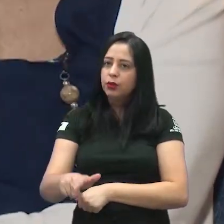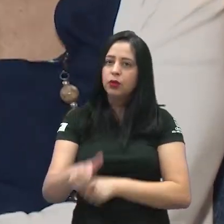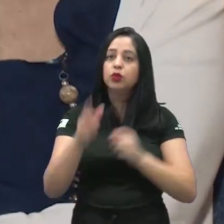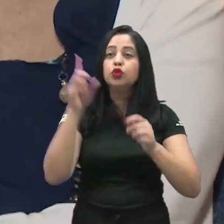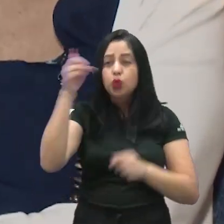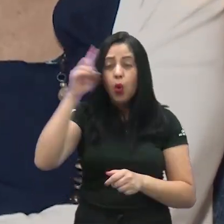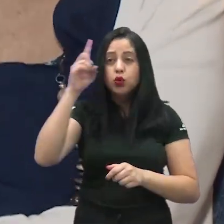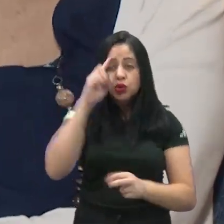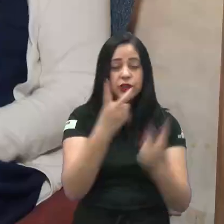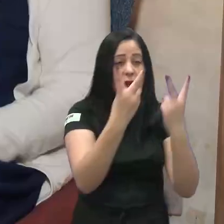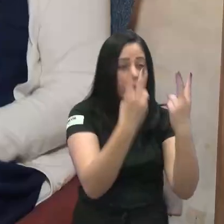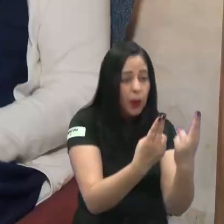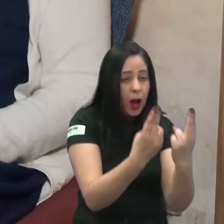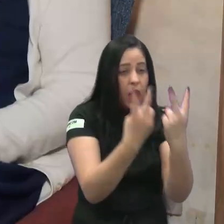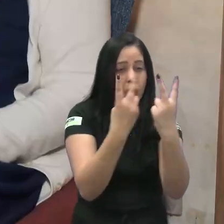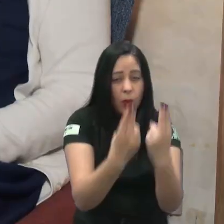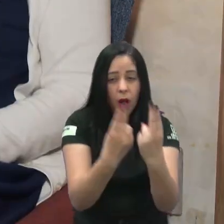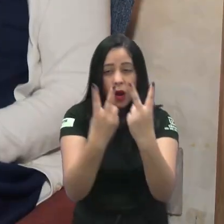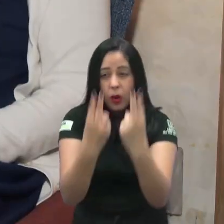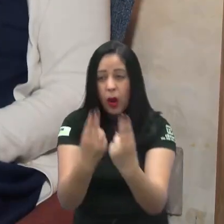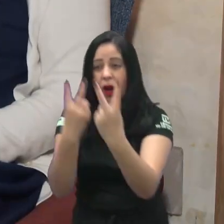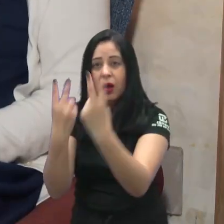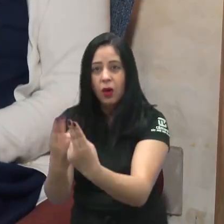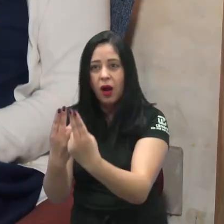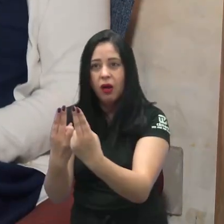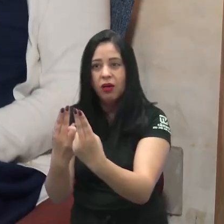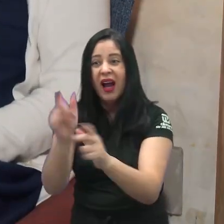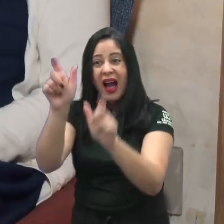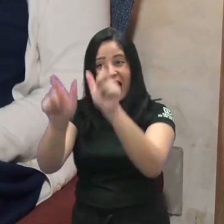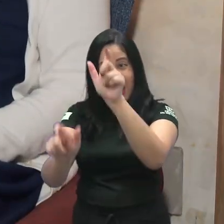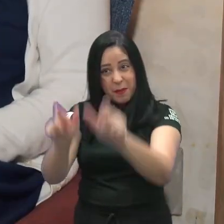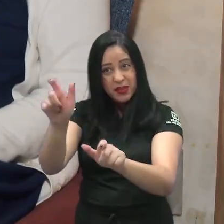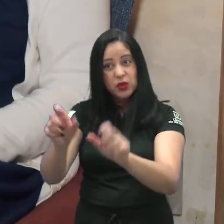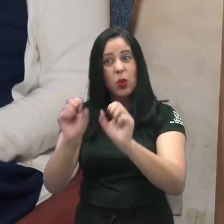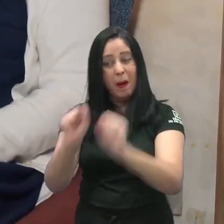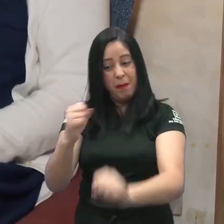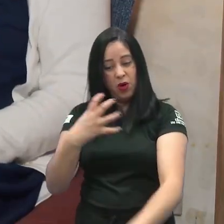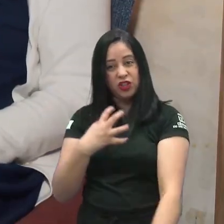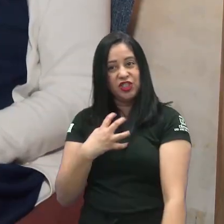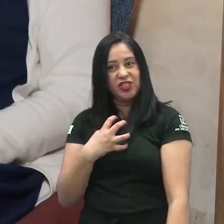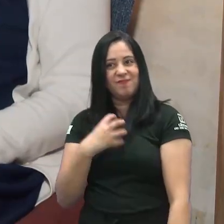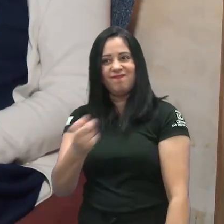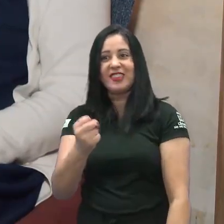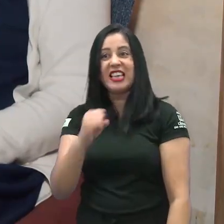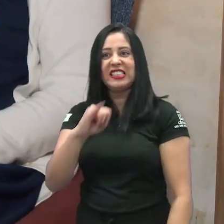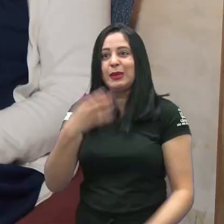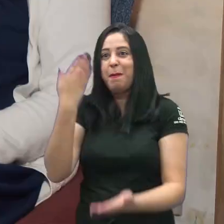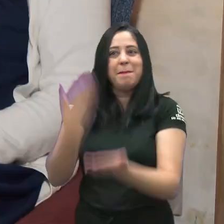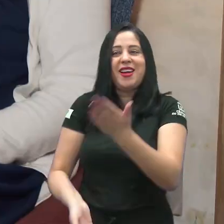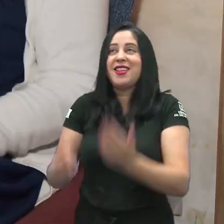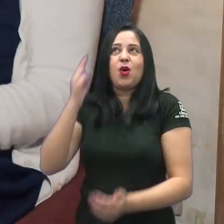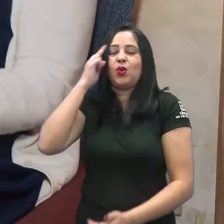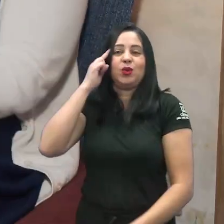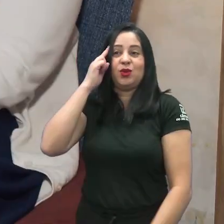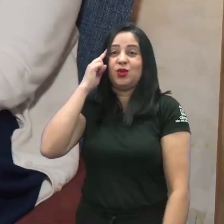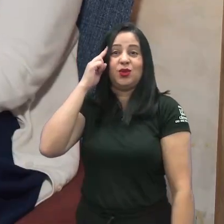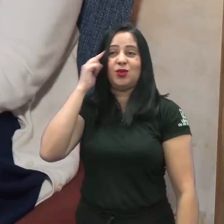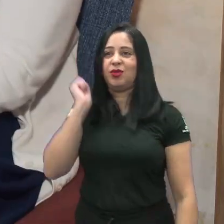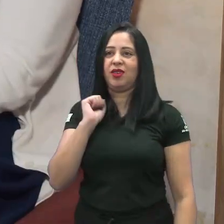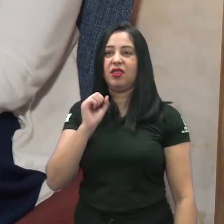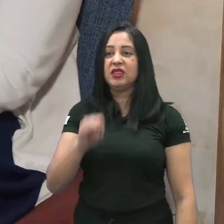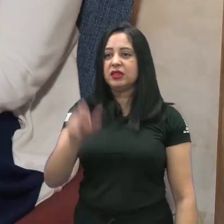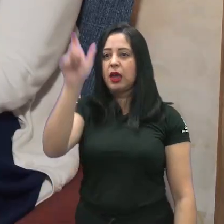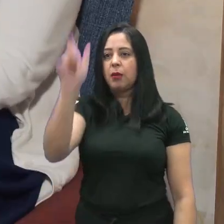tudo de novo. Que a pessoa ela pode se matar quando ela perde seus sonhos. Ela se torna um